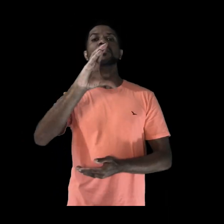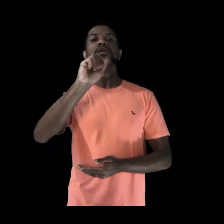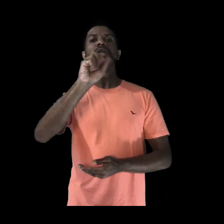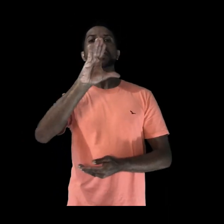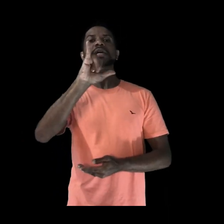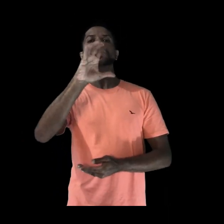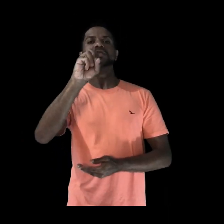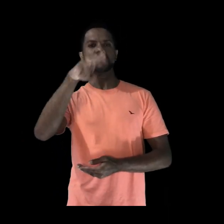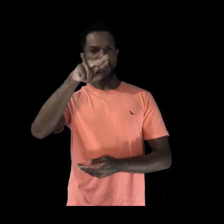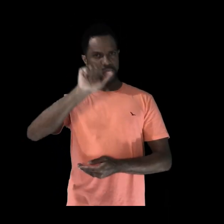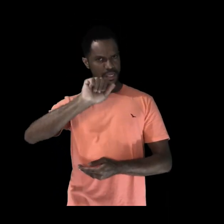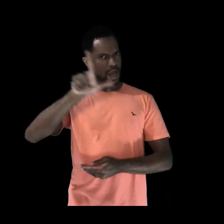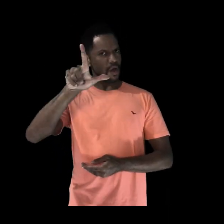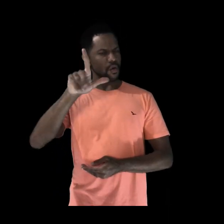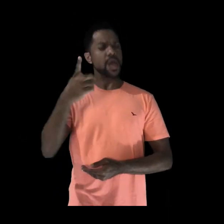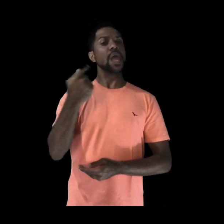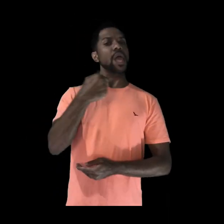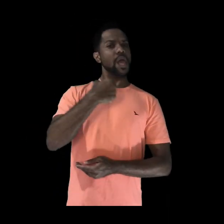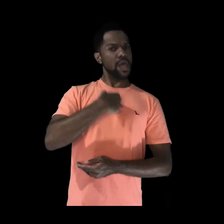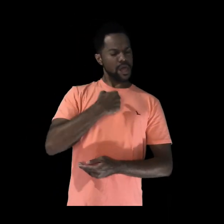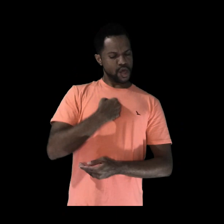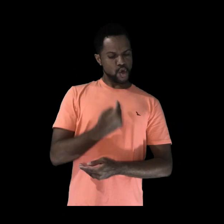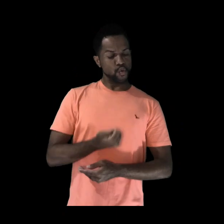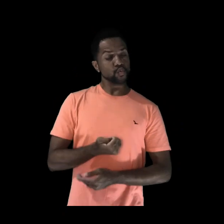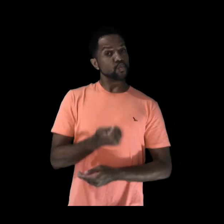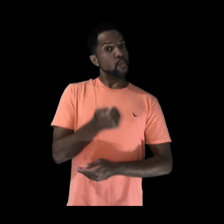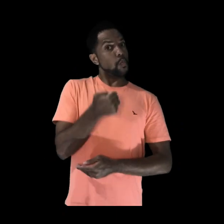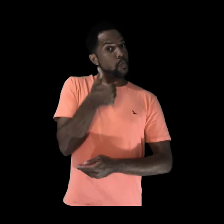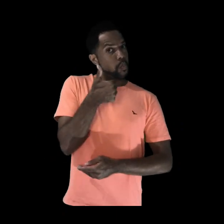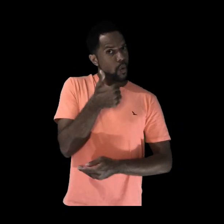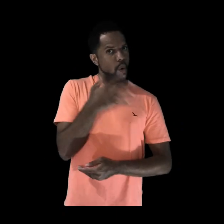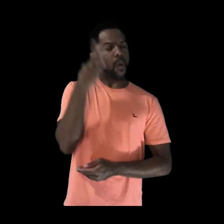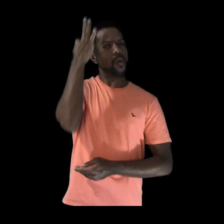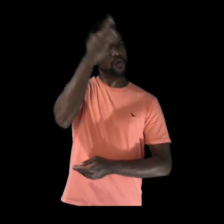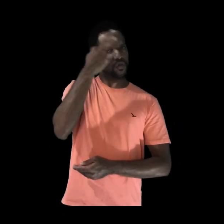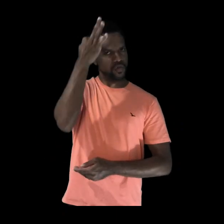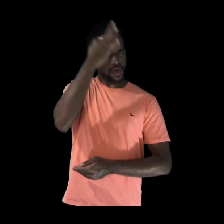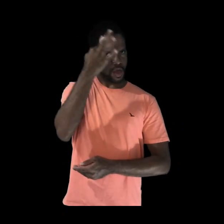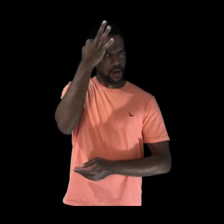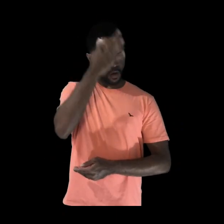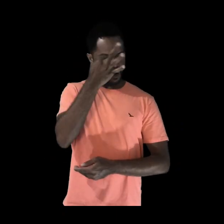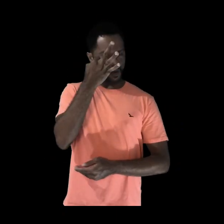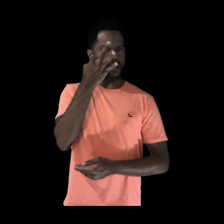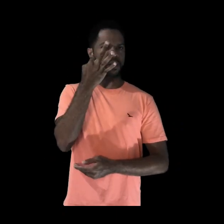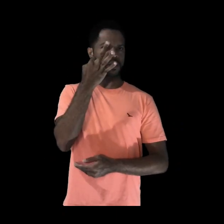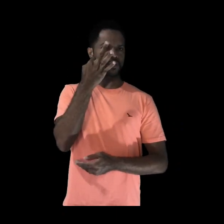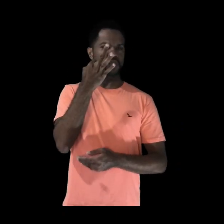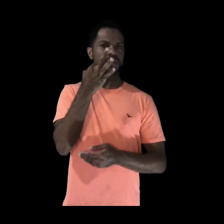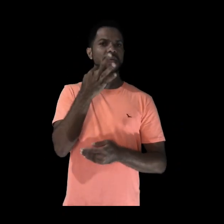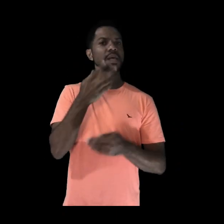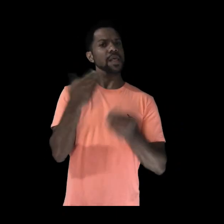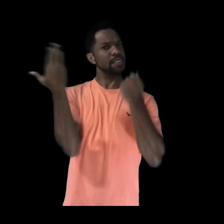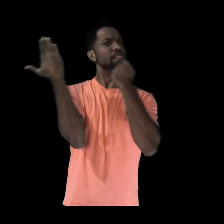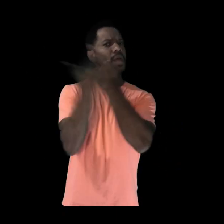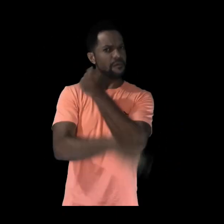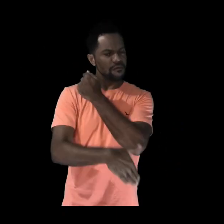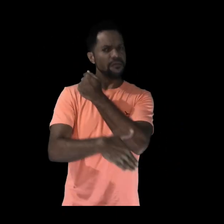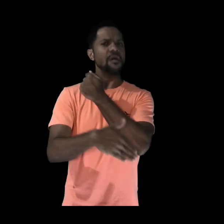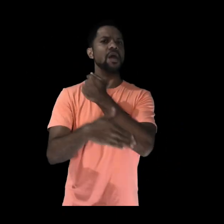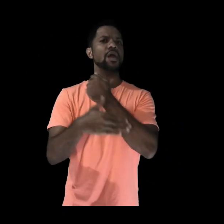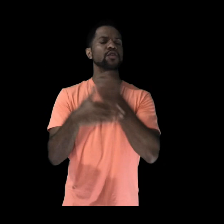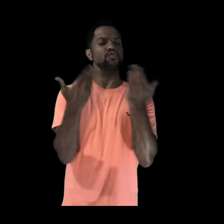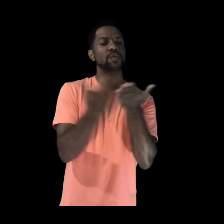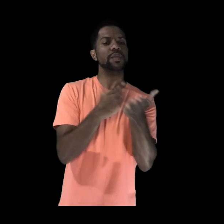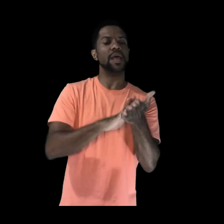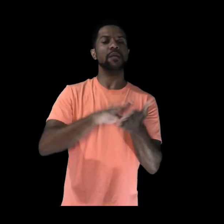vocacional? Eu sou um dos poucos do Brasil teóricos que defende a vocacionalização do